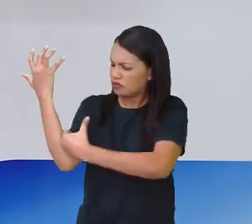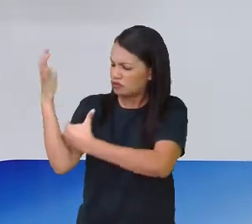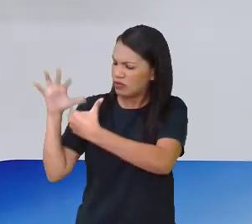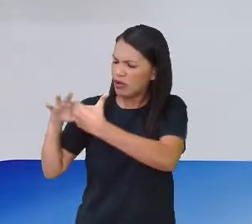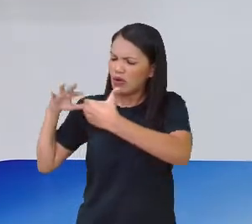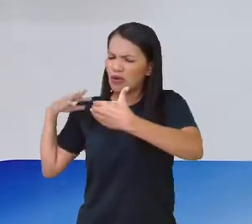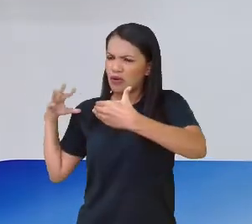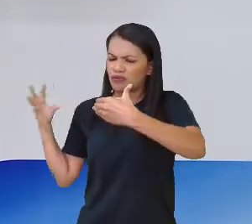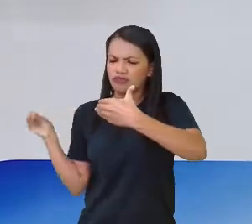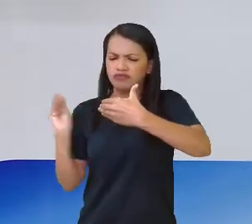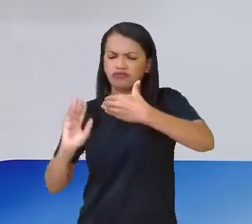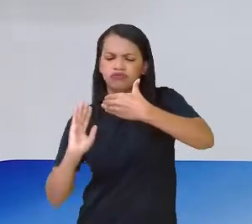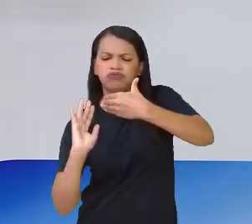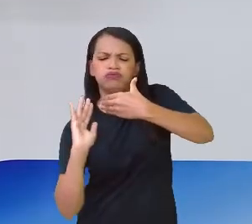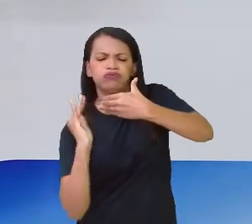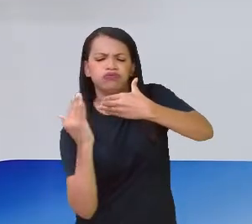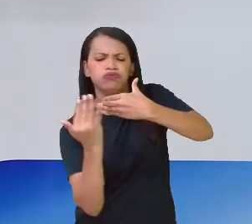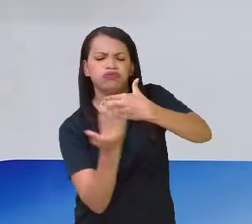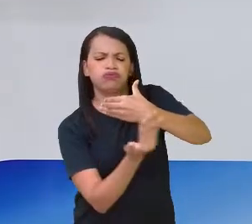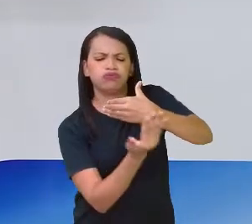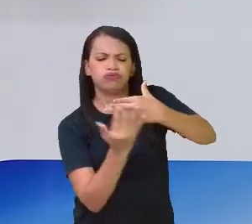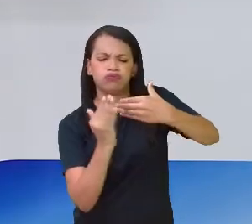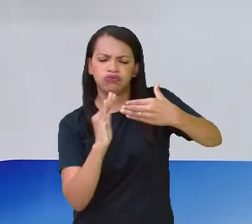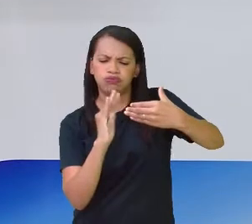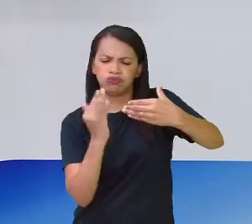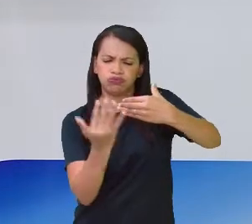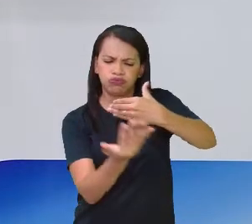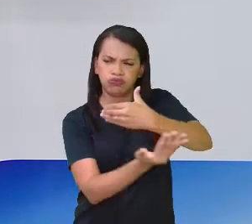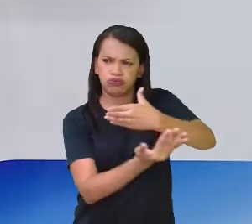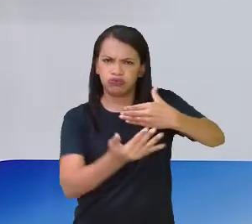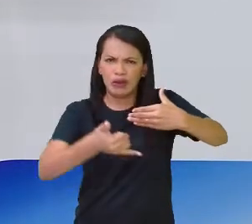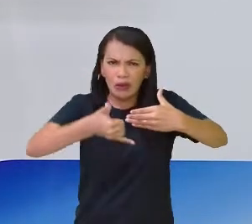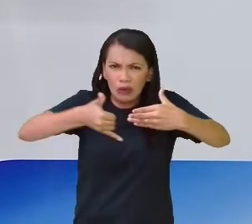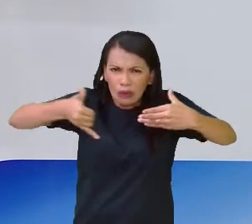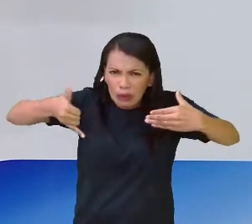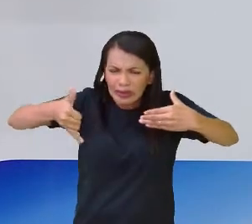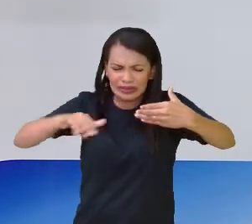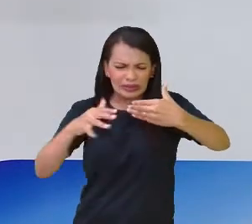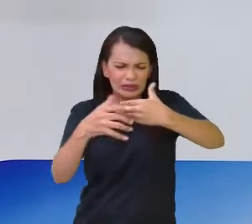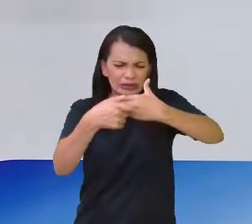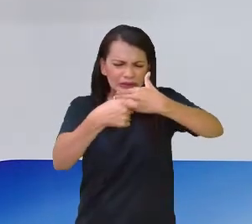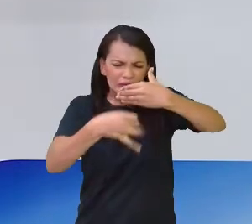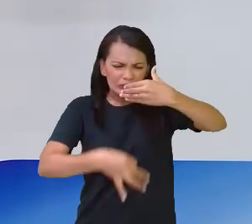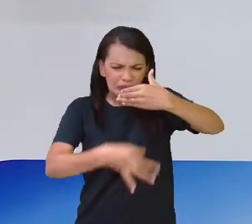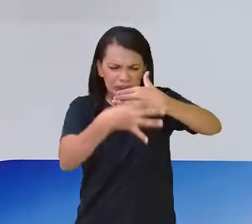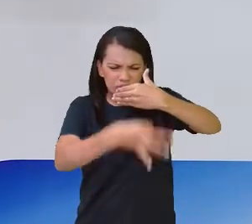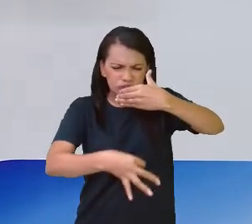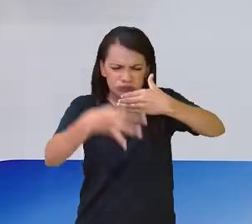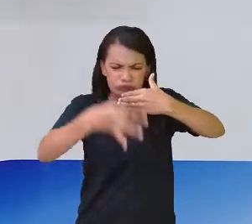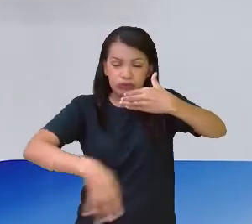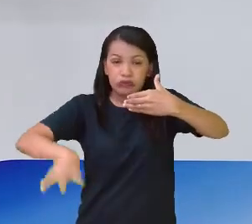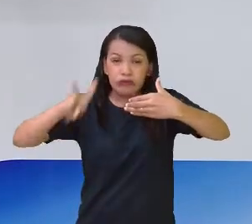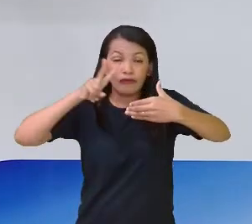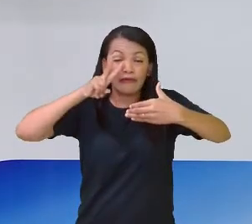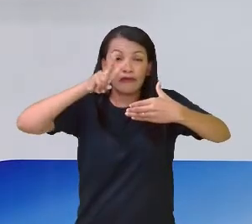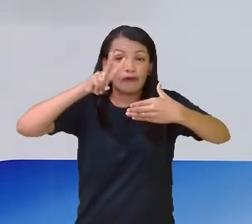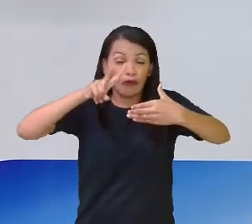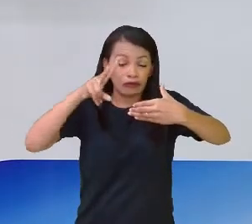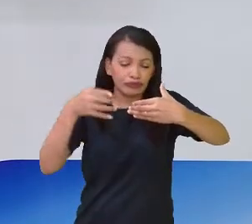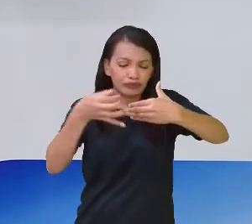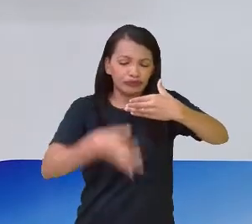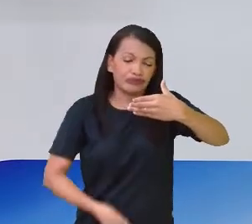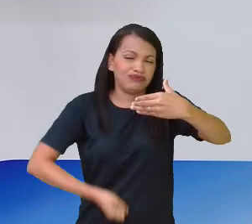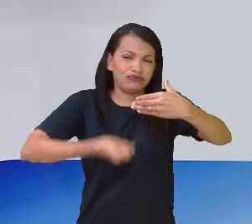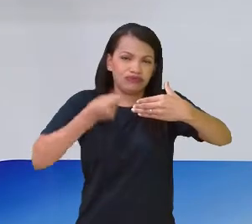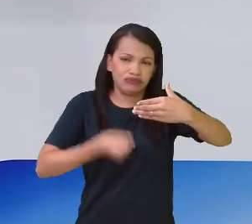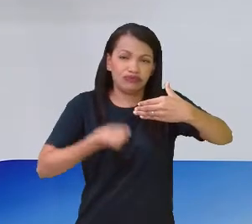aqui do aro também, e as cordas. Não eram essas cordas, geralmente é aquelas cordas mais rústicas, chamadas de sisal. E aí, claro, com o passar do